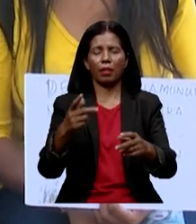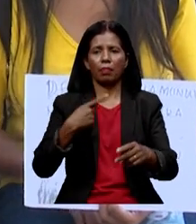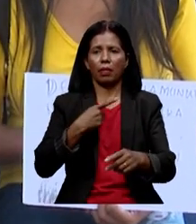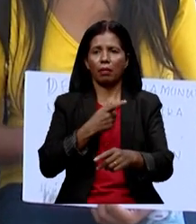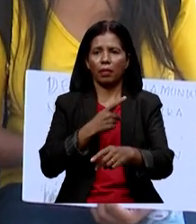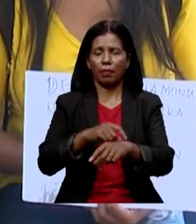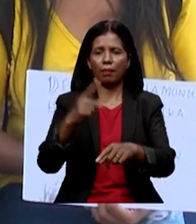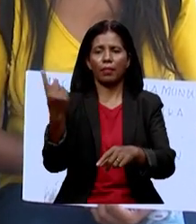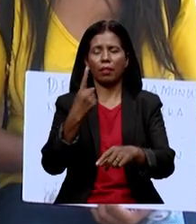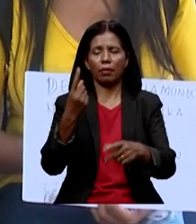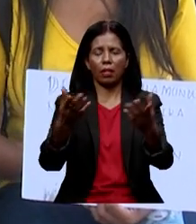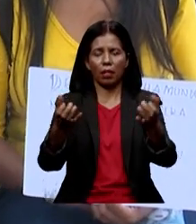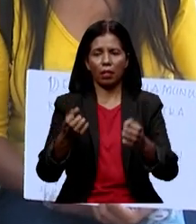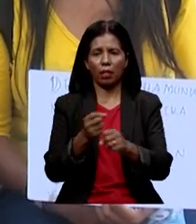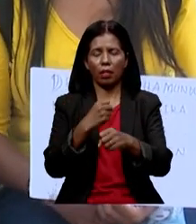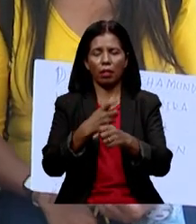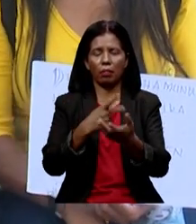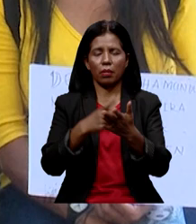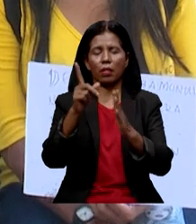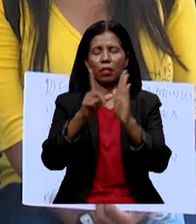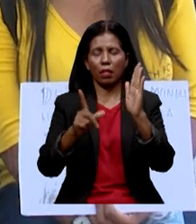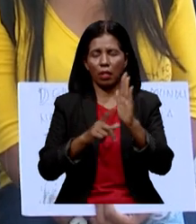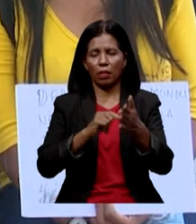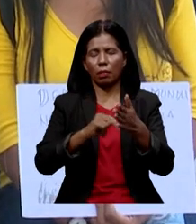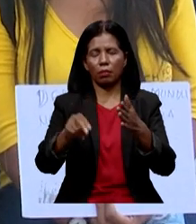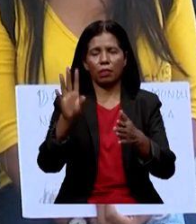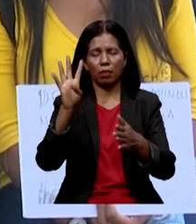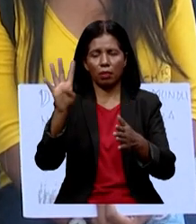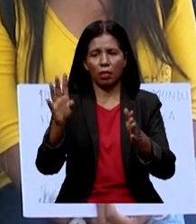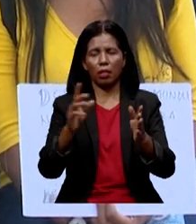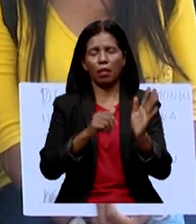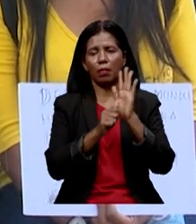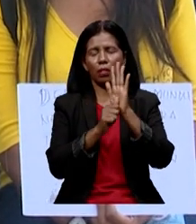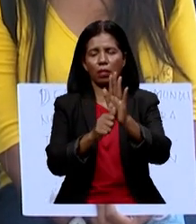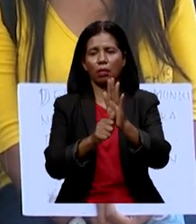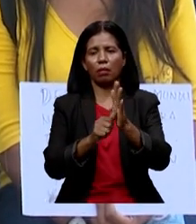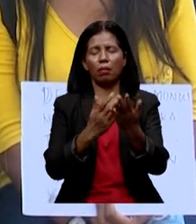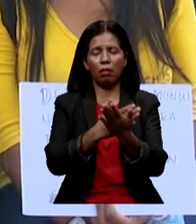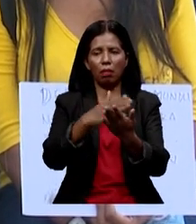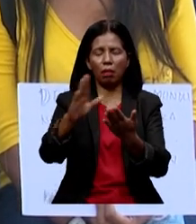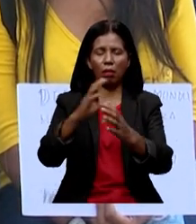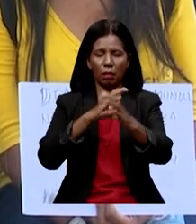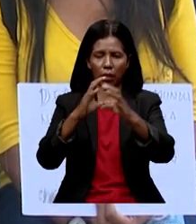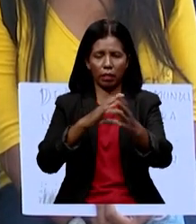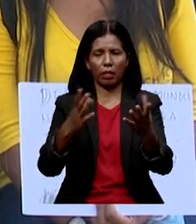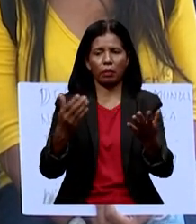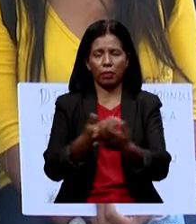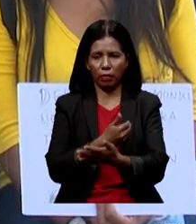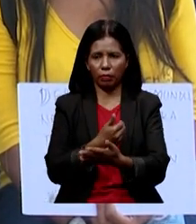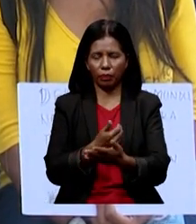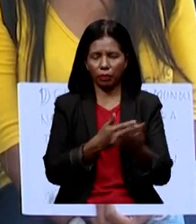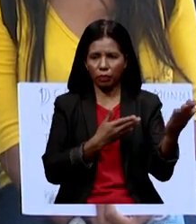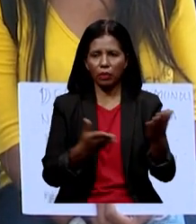nacional na fatin hakar produz proposta lei número 4 kori apresenta ba programa kori sosa kareta lucu kori